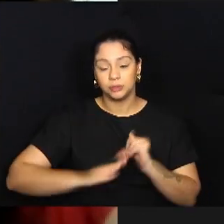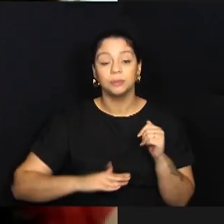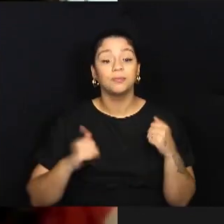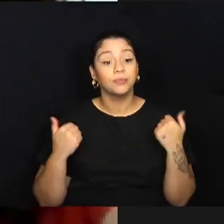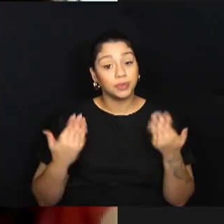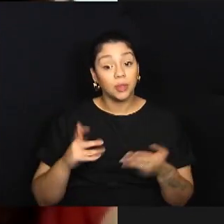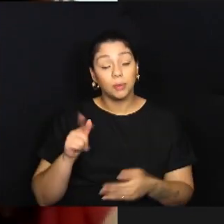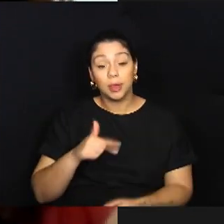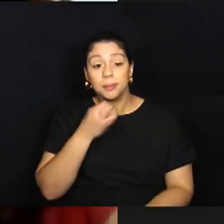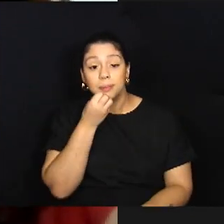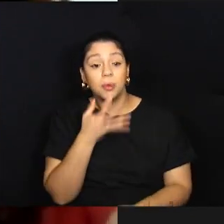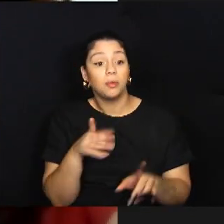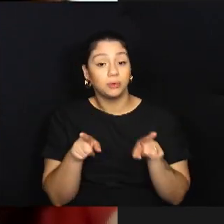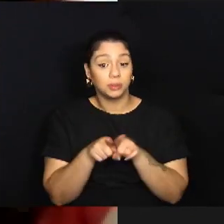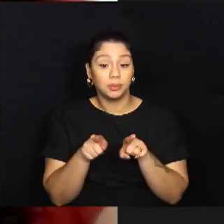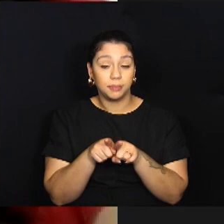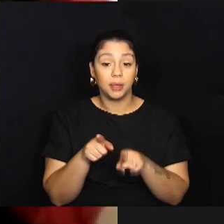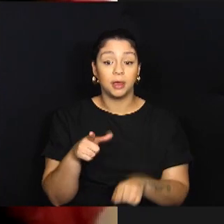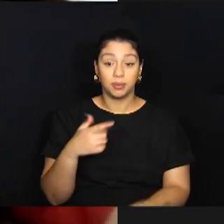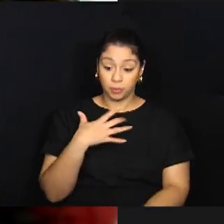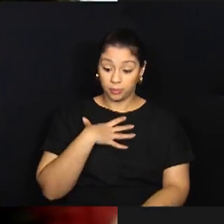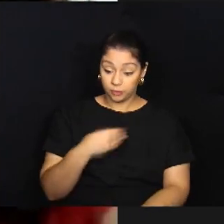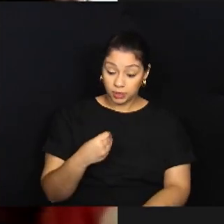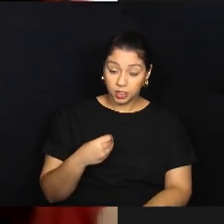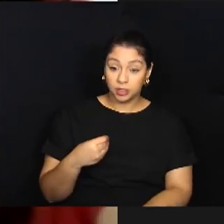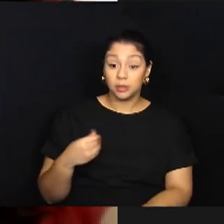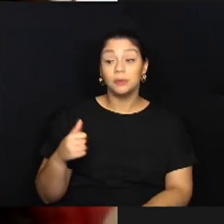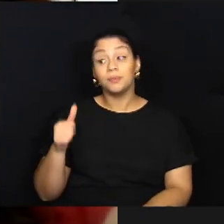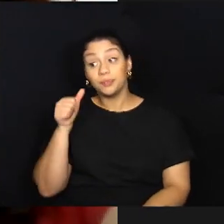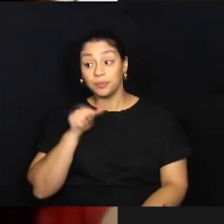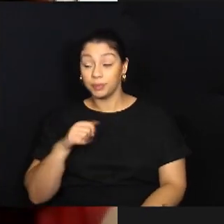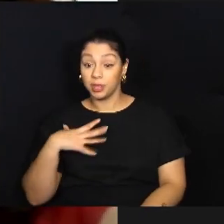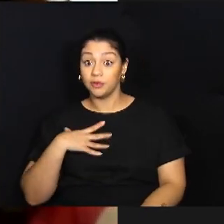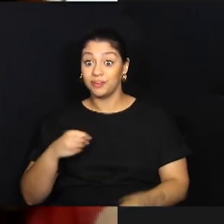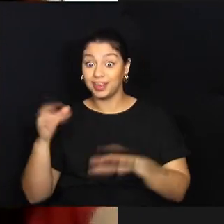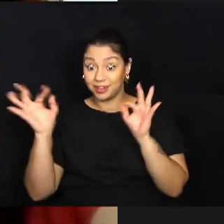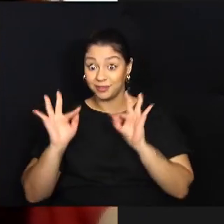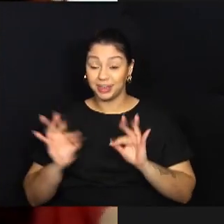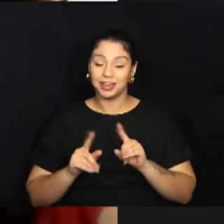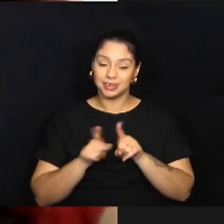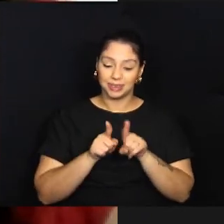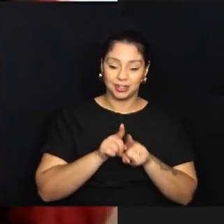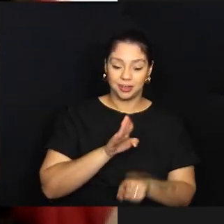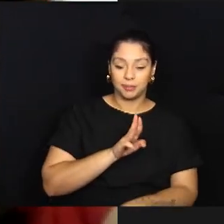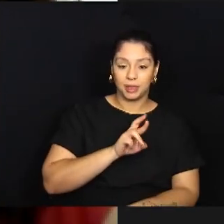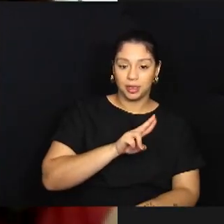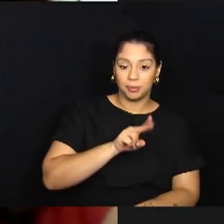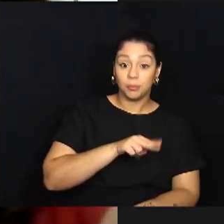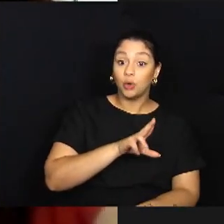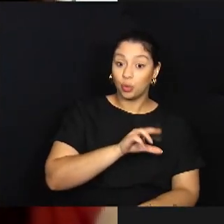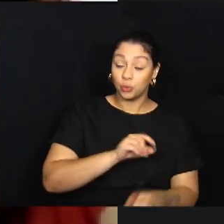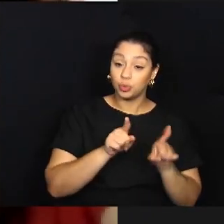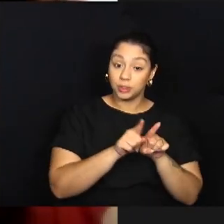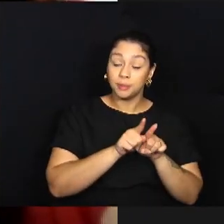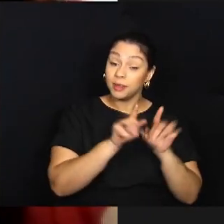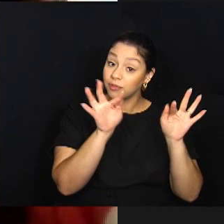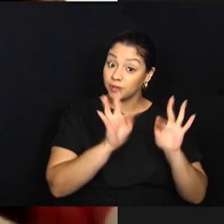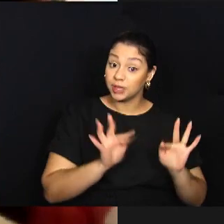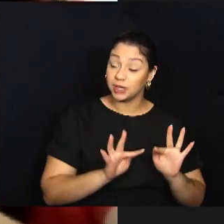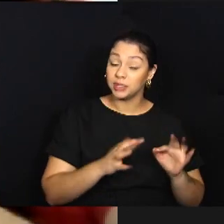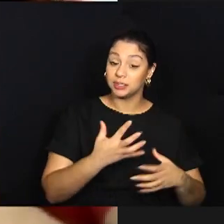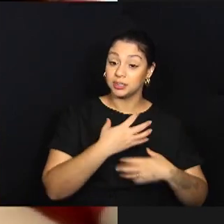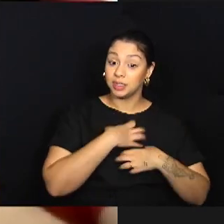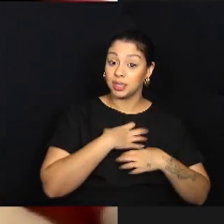é bacana também para os filhos. Eu acho que minhas filhas ficam muito felizes, e acho que o Bruno também, pelo que eu sinto, fica feliz de ver a gente,